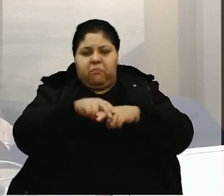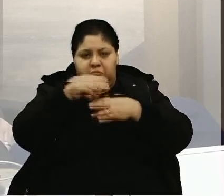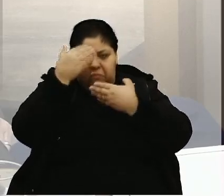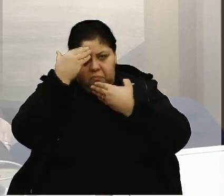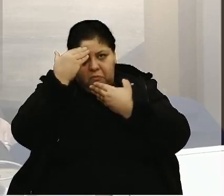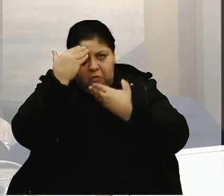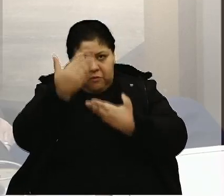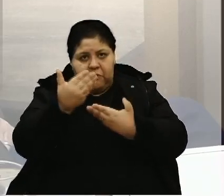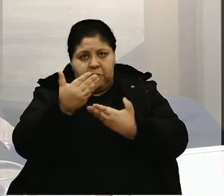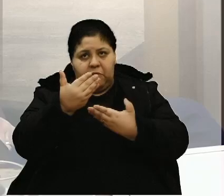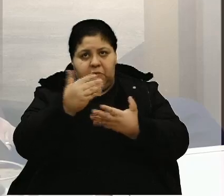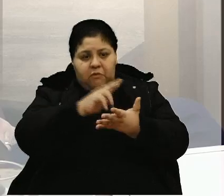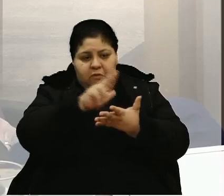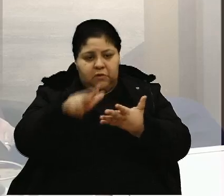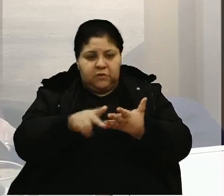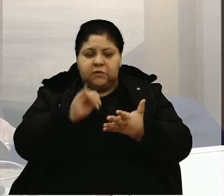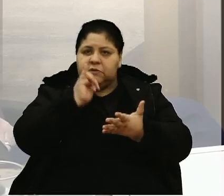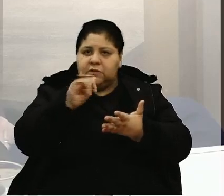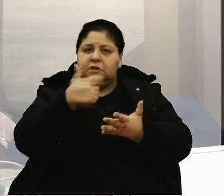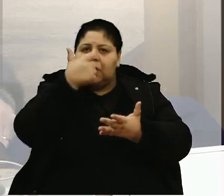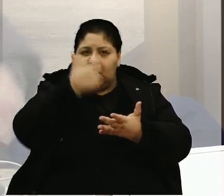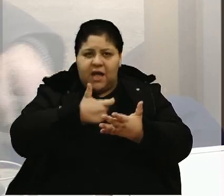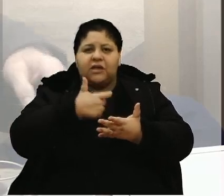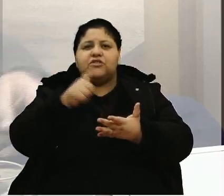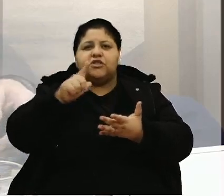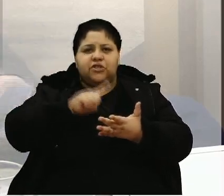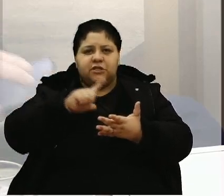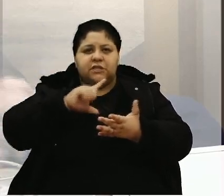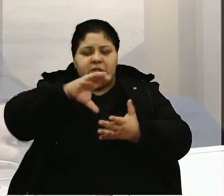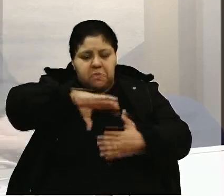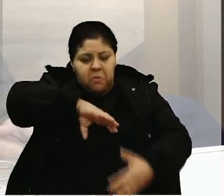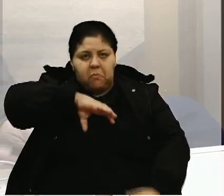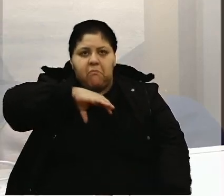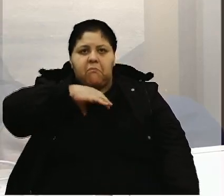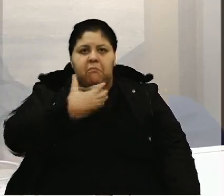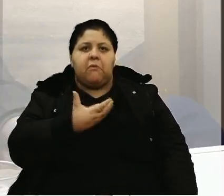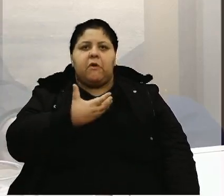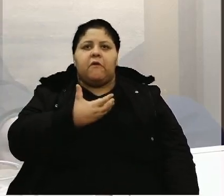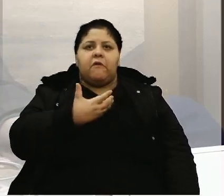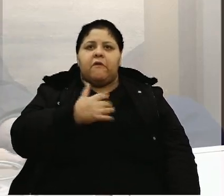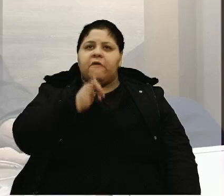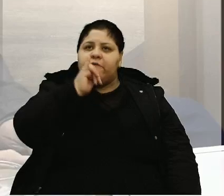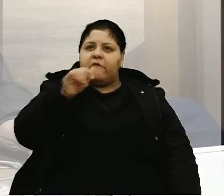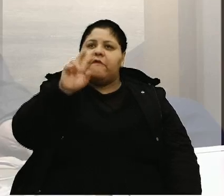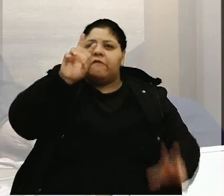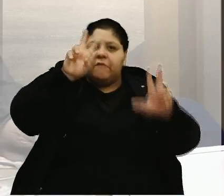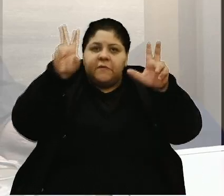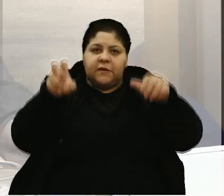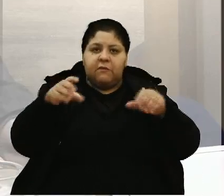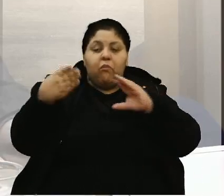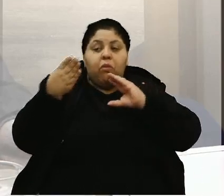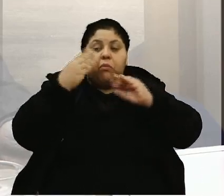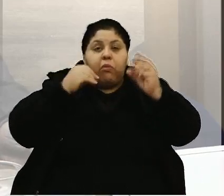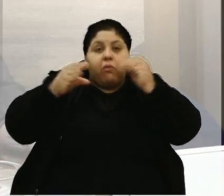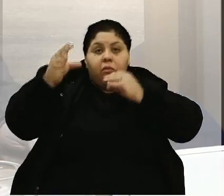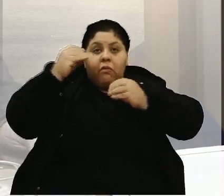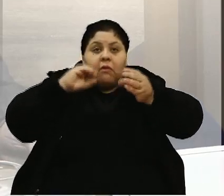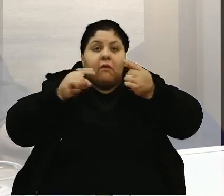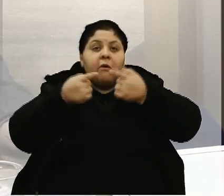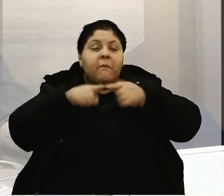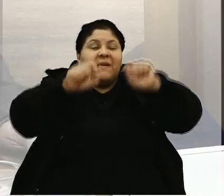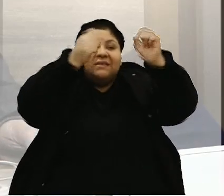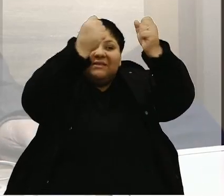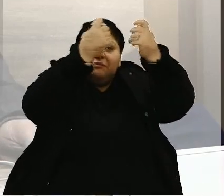diversos comentários aqui. E acho que é isso, a gente tem que ter a coragem de entrar em temas que muitas vezes são polêmicos, mas